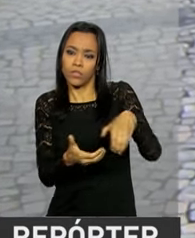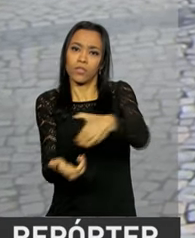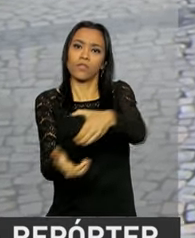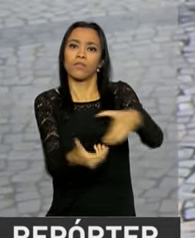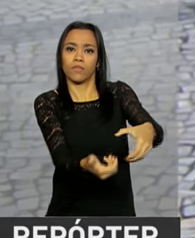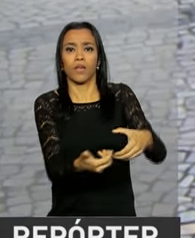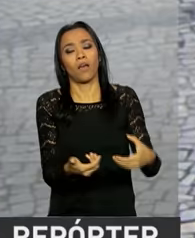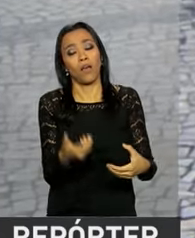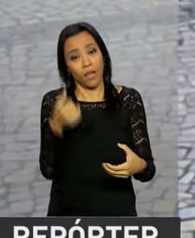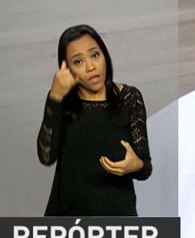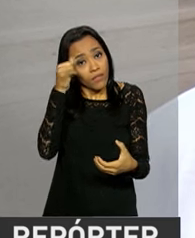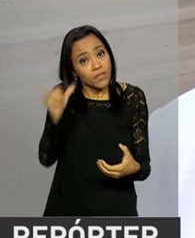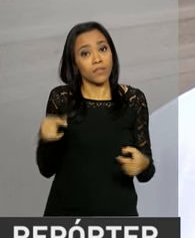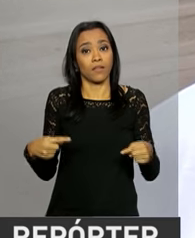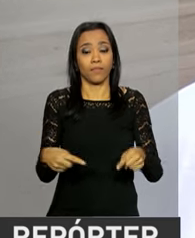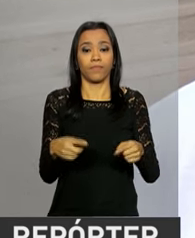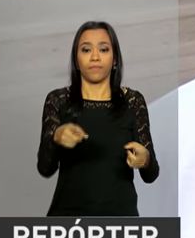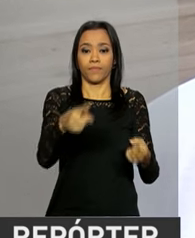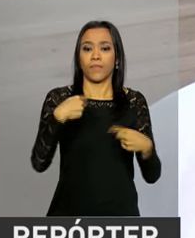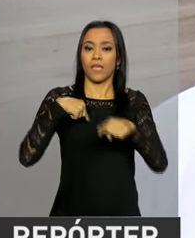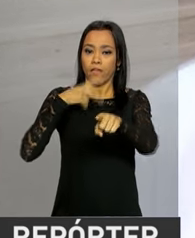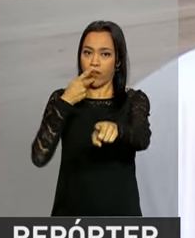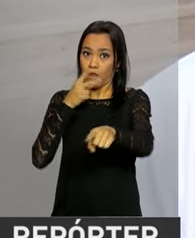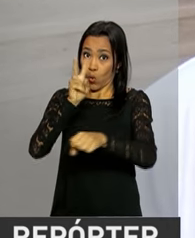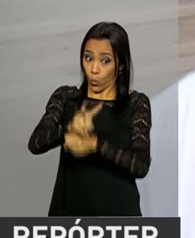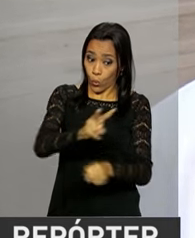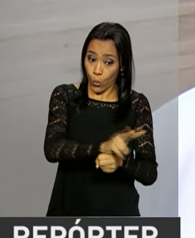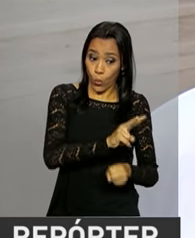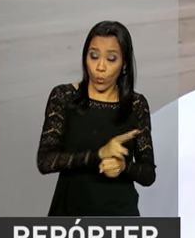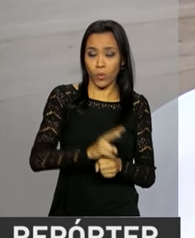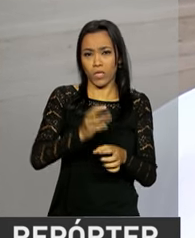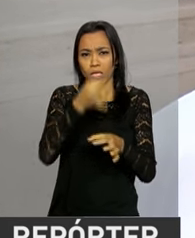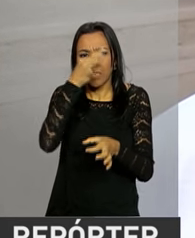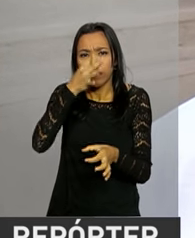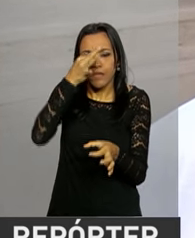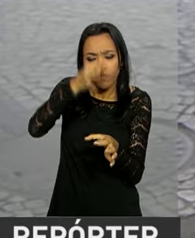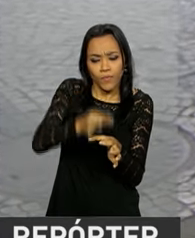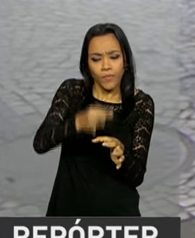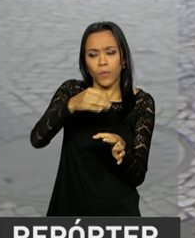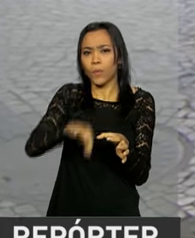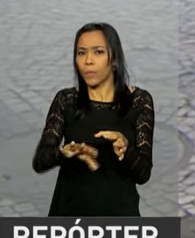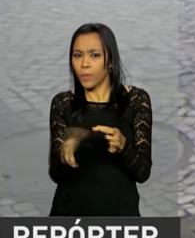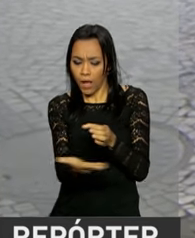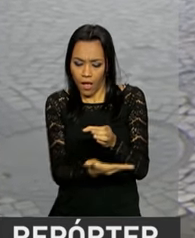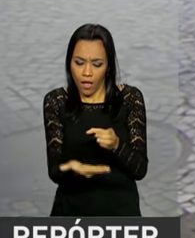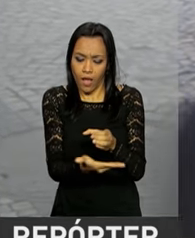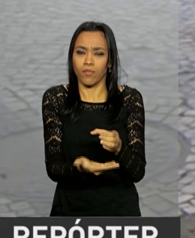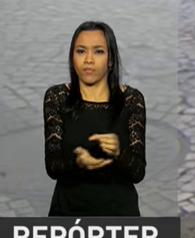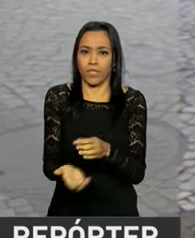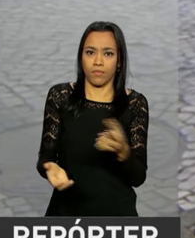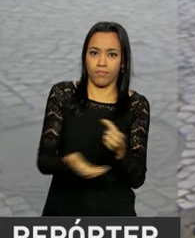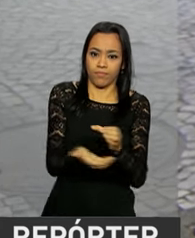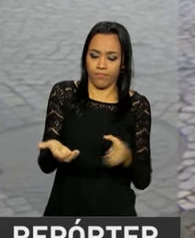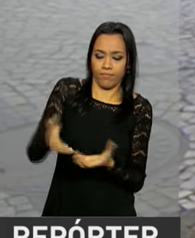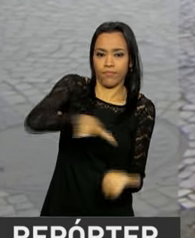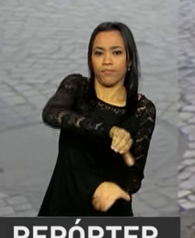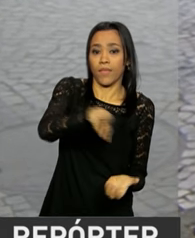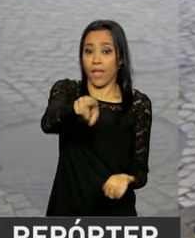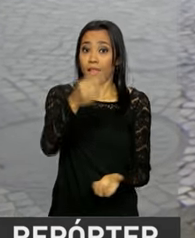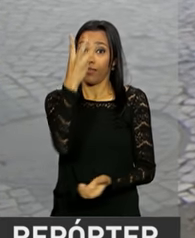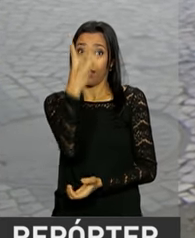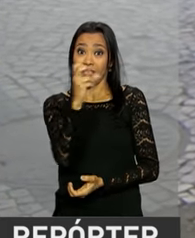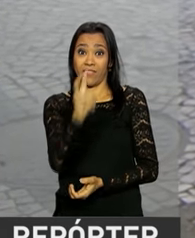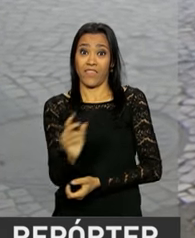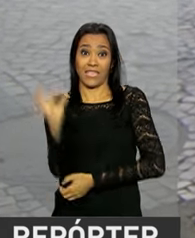virado, entendeu? Isso eu cuido para que não age nem nas plantinhas, fique água sobrando. Esta advogada já teve dengue três